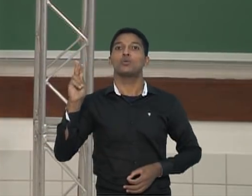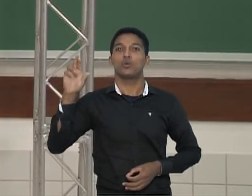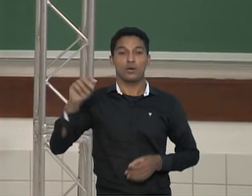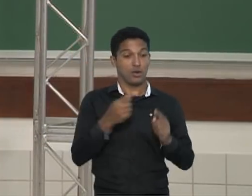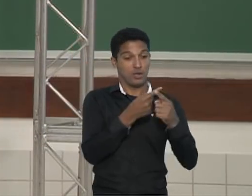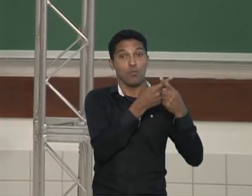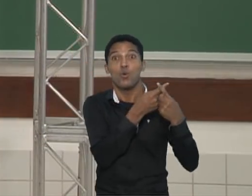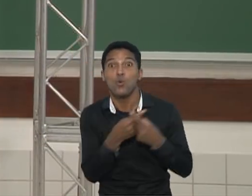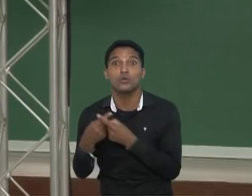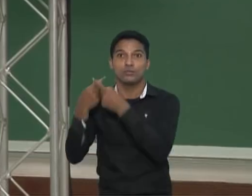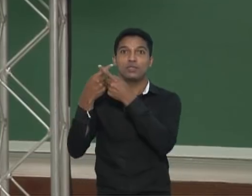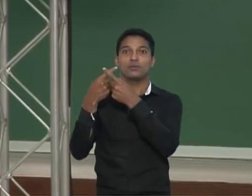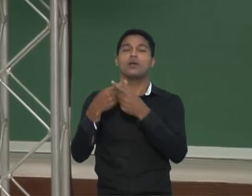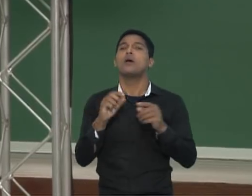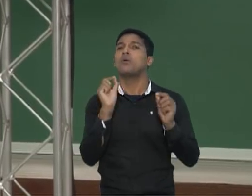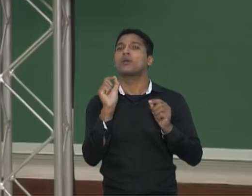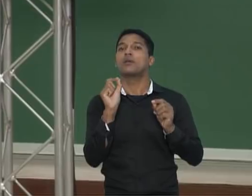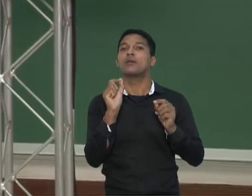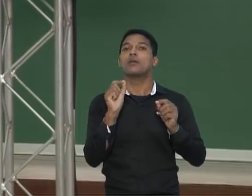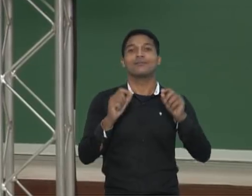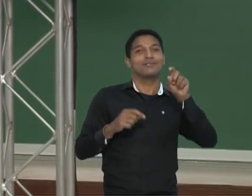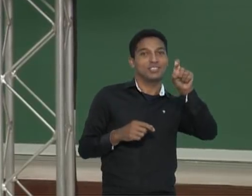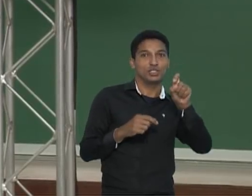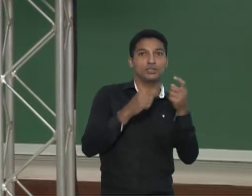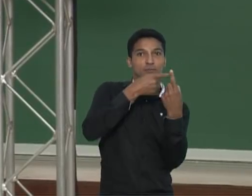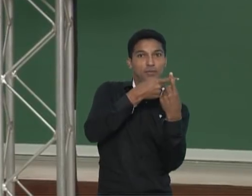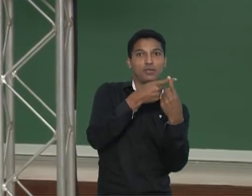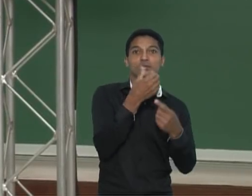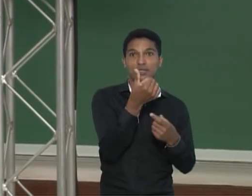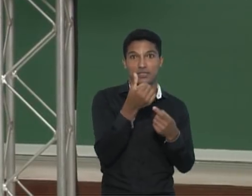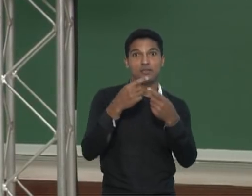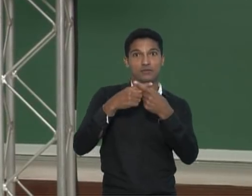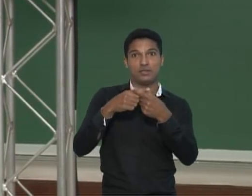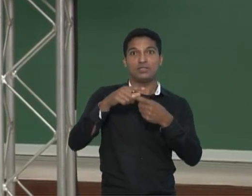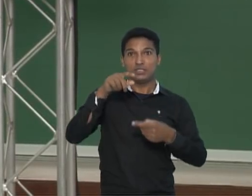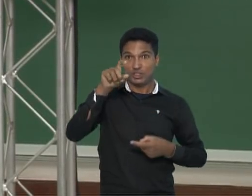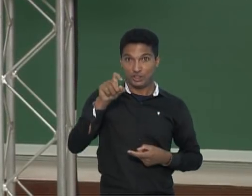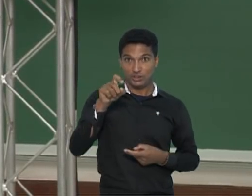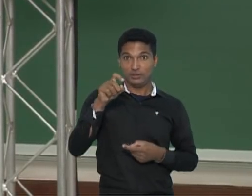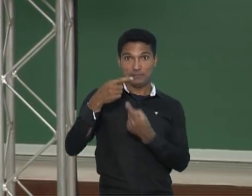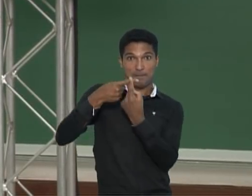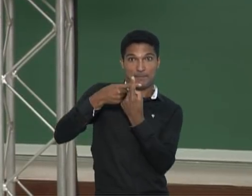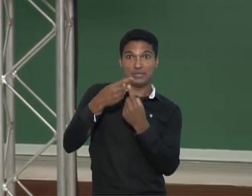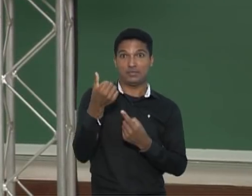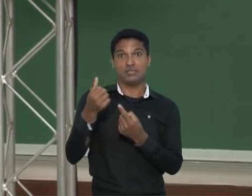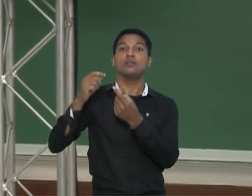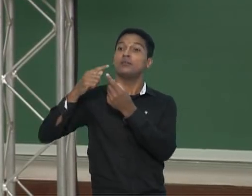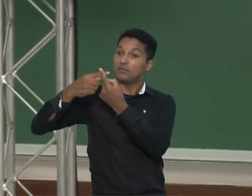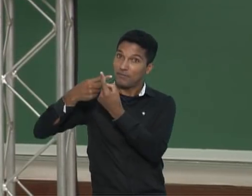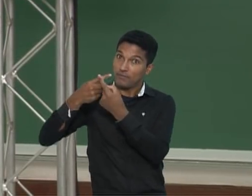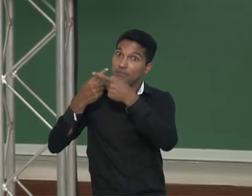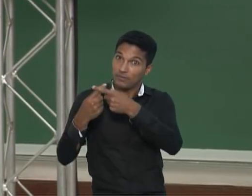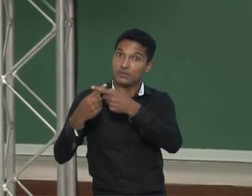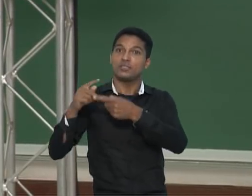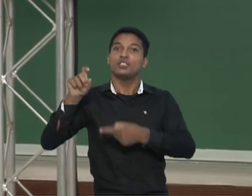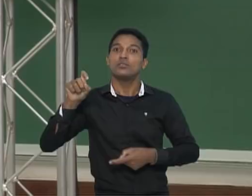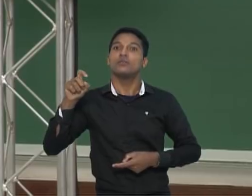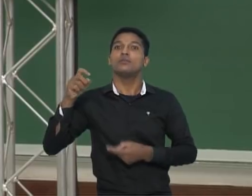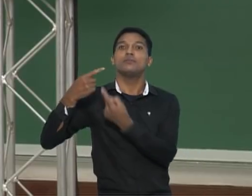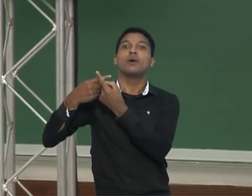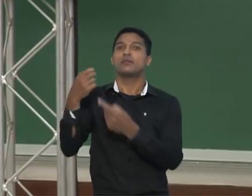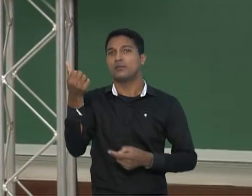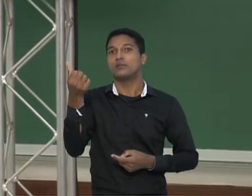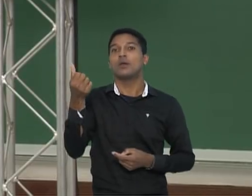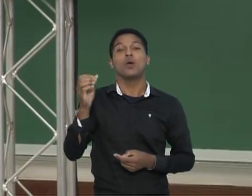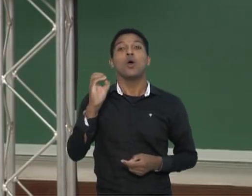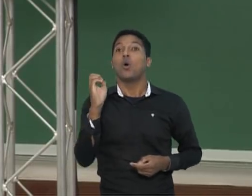mais 6 vezes x mais 6 vezes x mais 6. Ou é a mesma coisa do que x mais 6